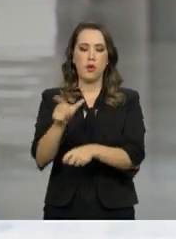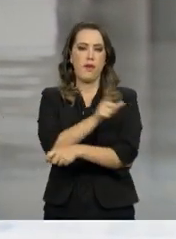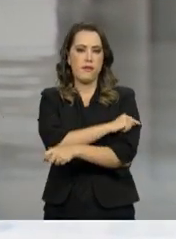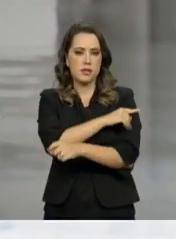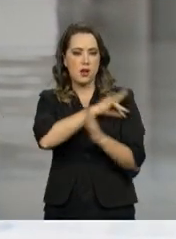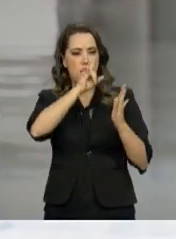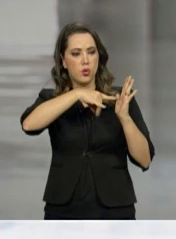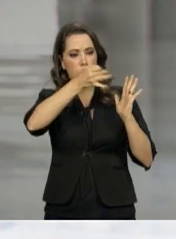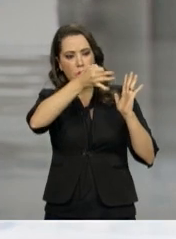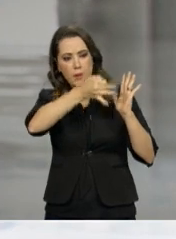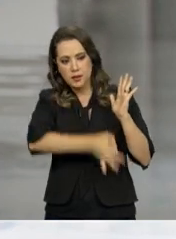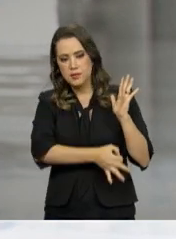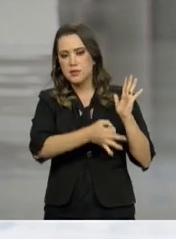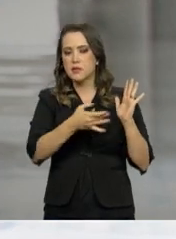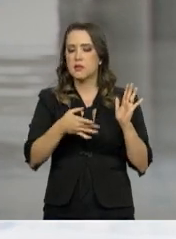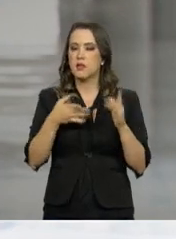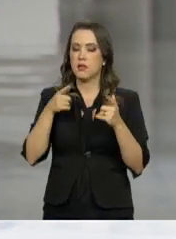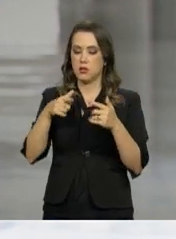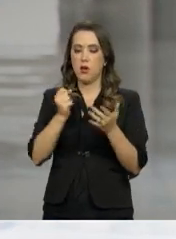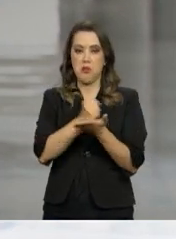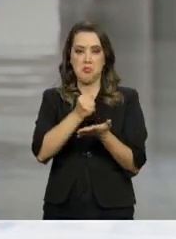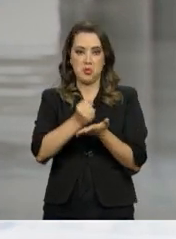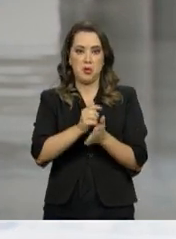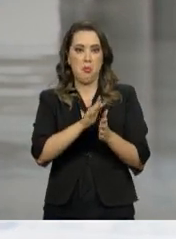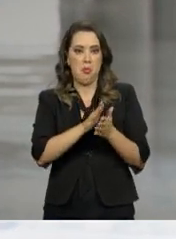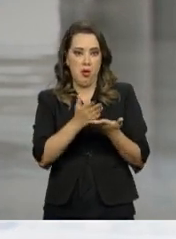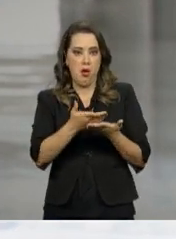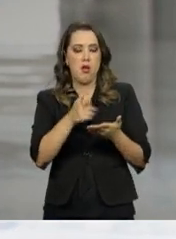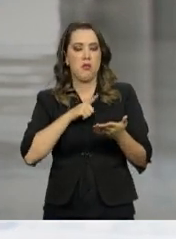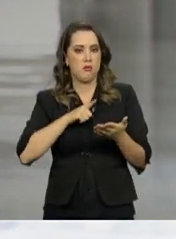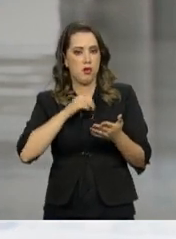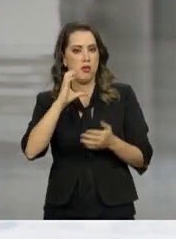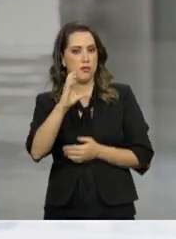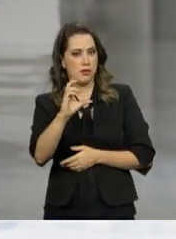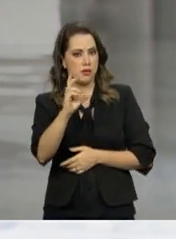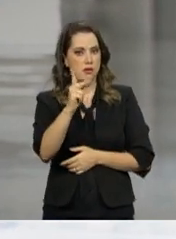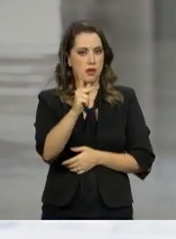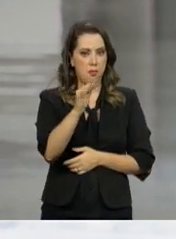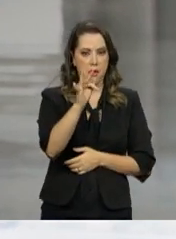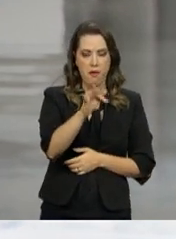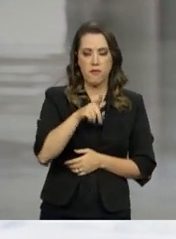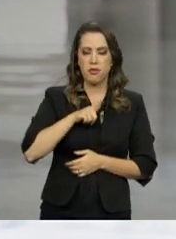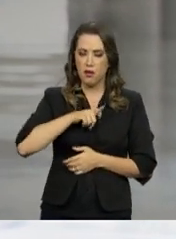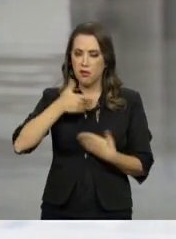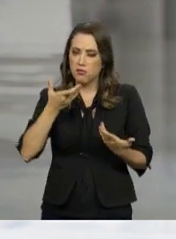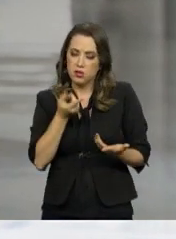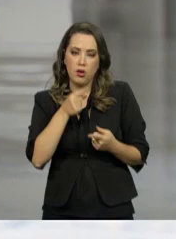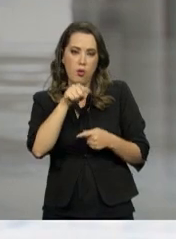vista migratório, com carteira de trabalho, com CPF, e dá um apoio